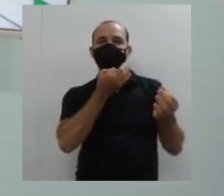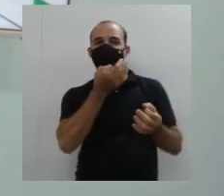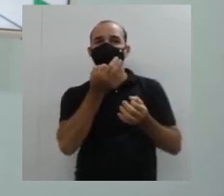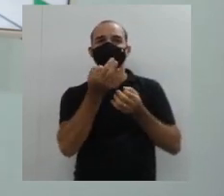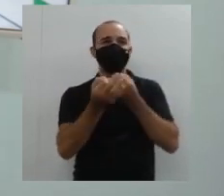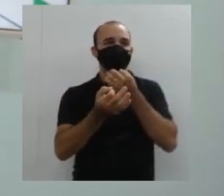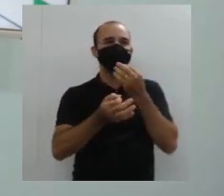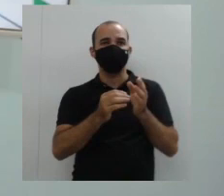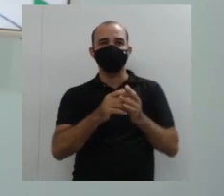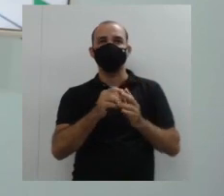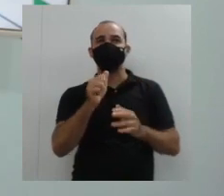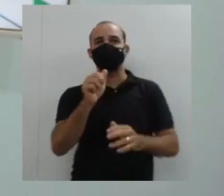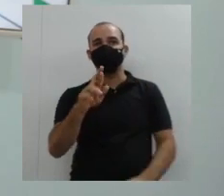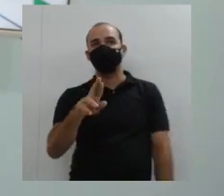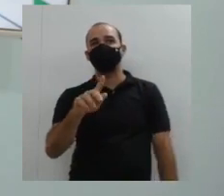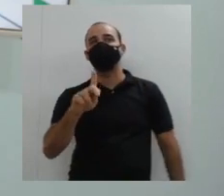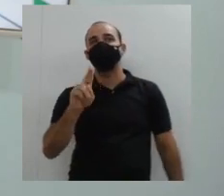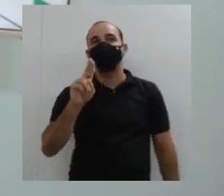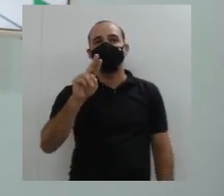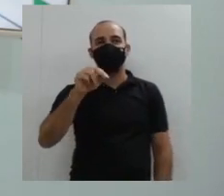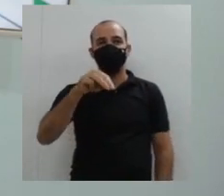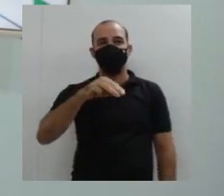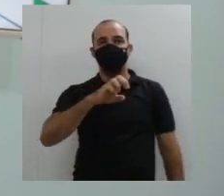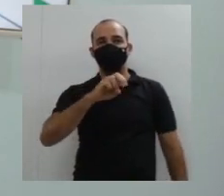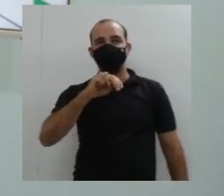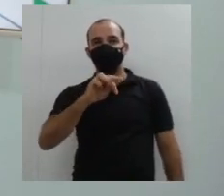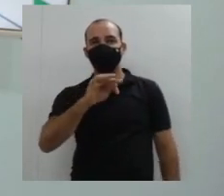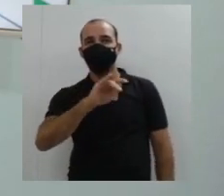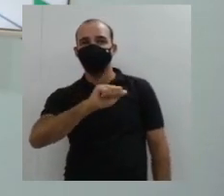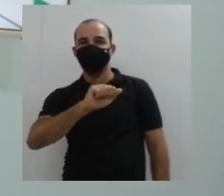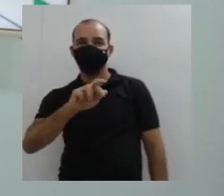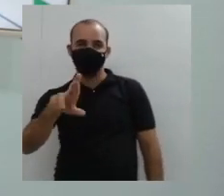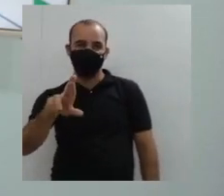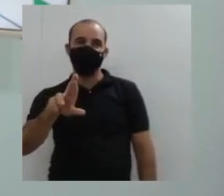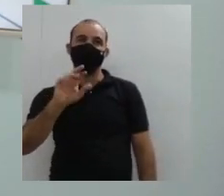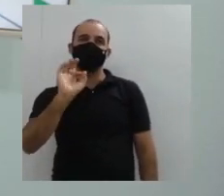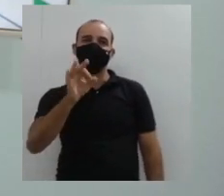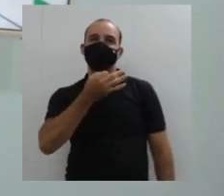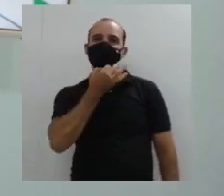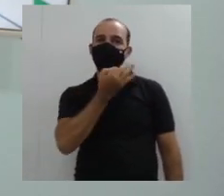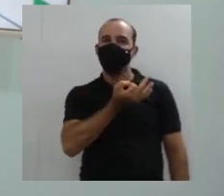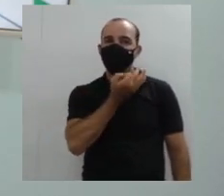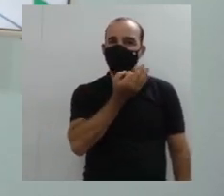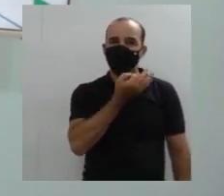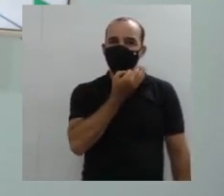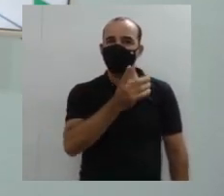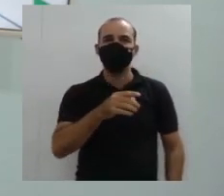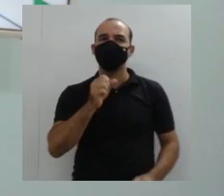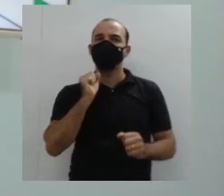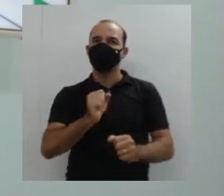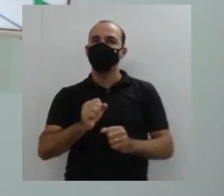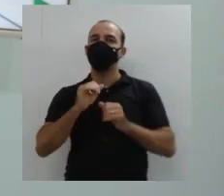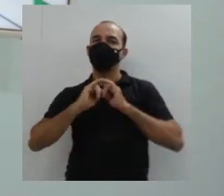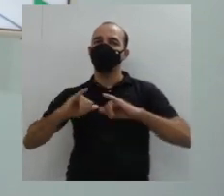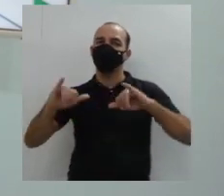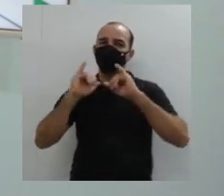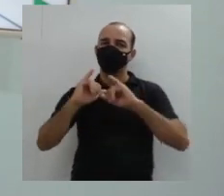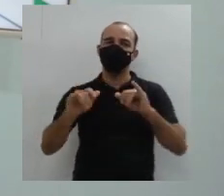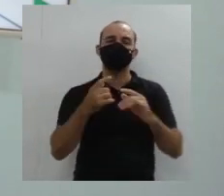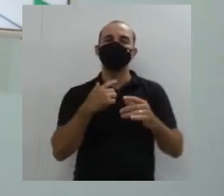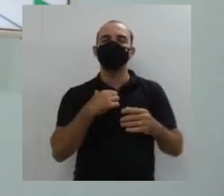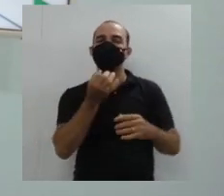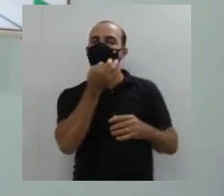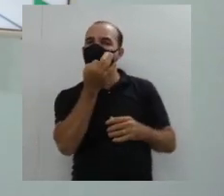tentar isso, estudante? A exposição e a argumentação. Você expõe a notícia e você argumenta